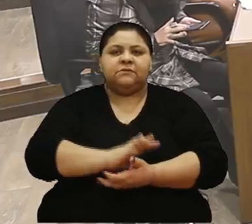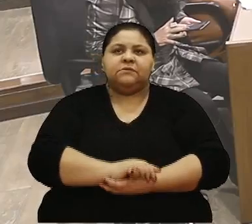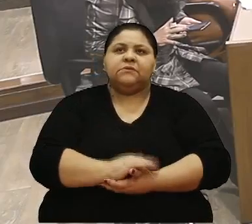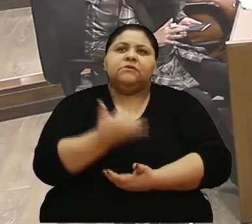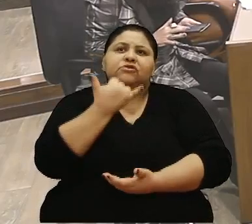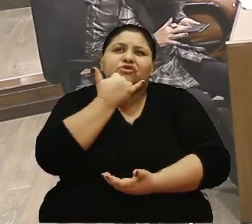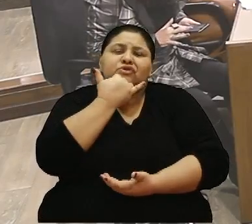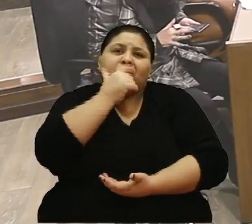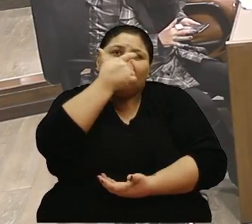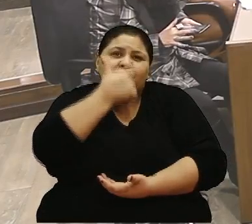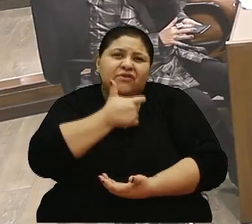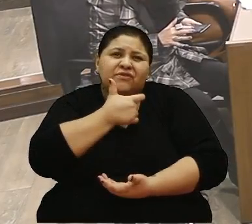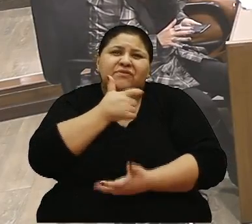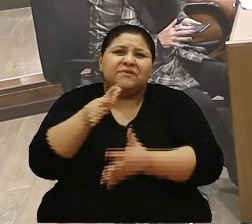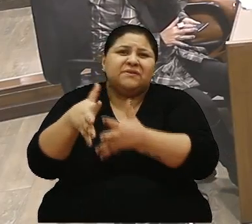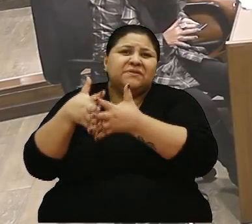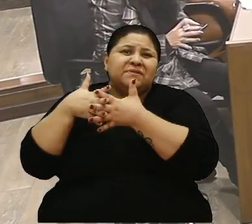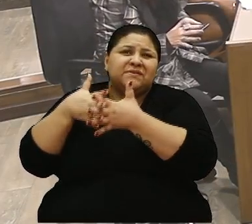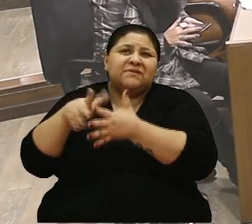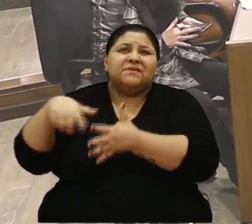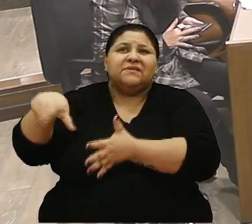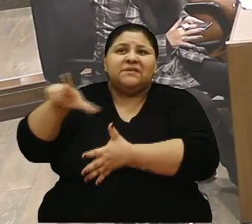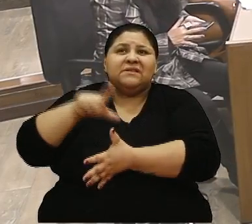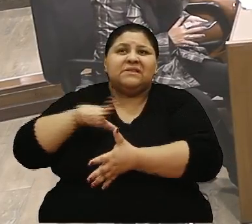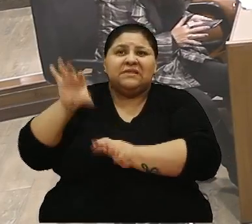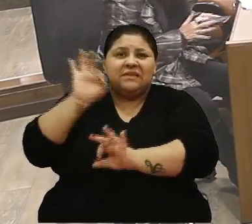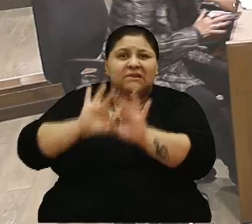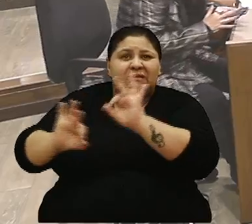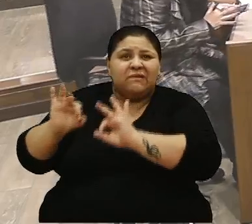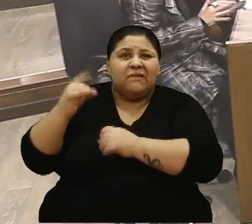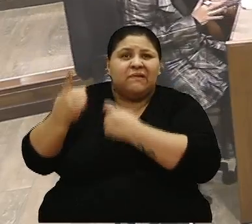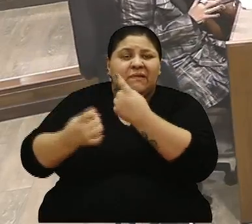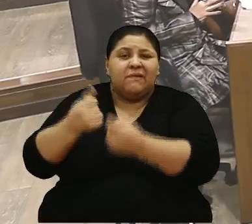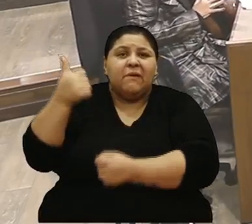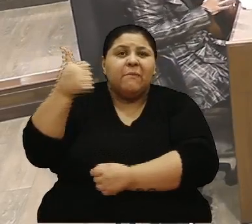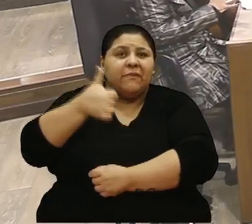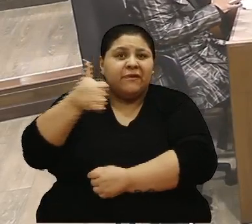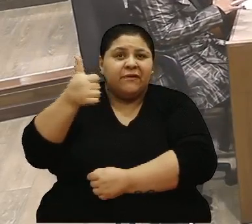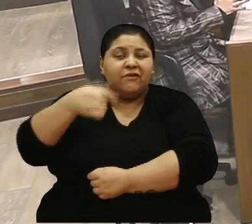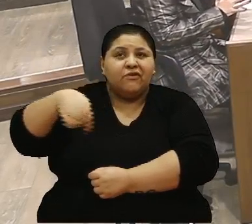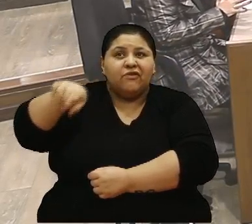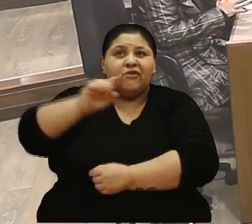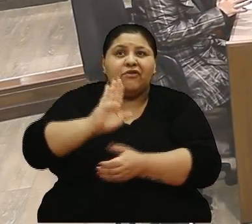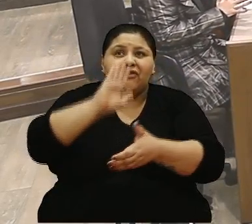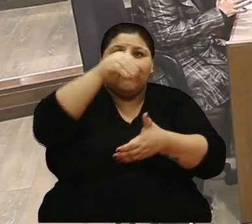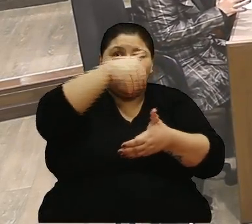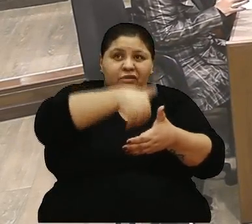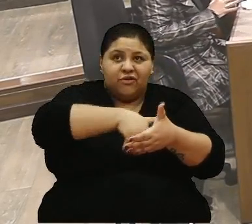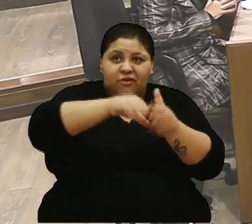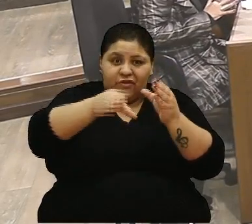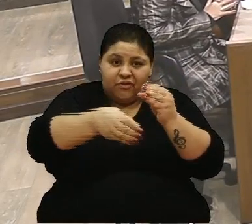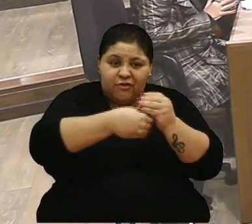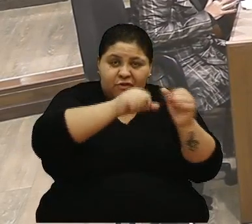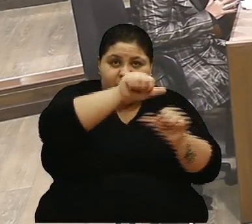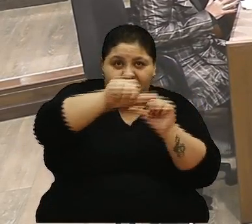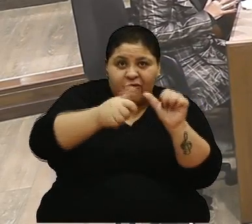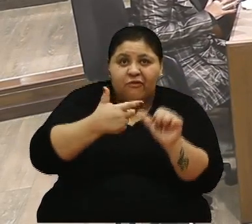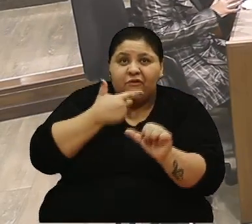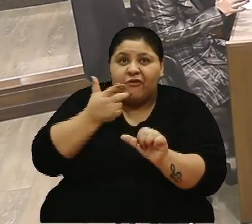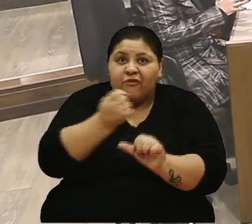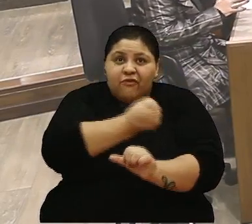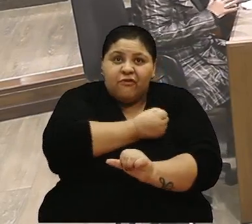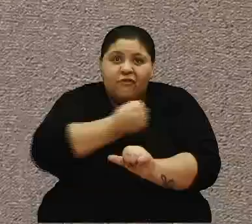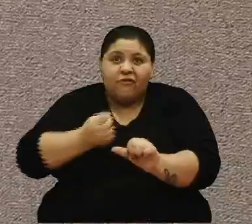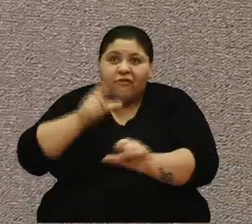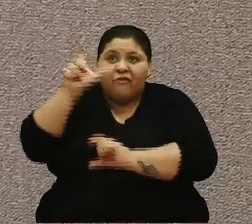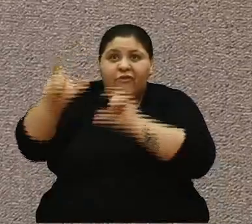Desculpa, eu acho que realmente está muito confuso, a gente tem que se reorganizar para algumas coisas. A primeira, nós acabamos de votar uma emenda modificativa falando do número de